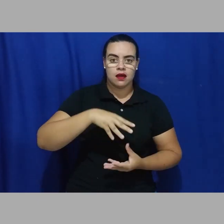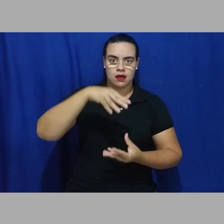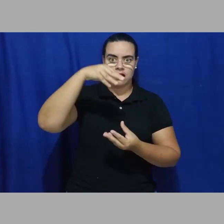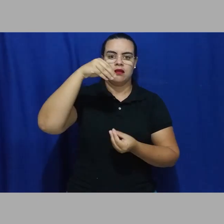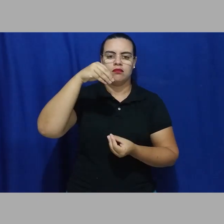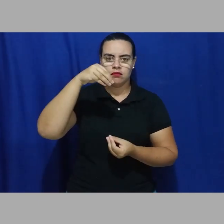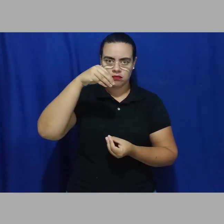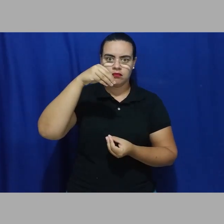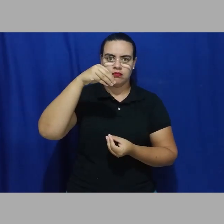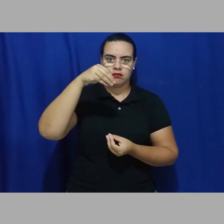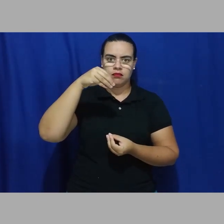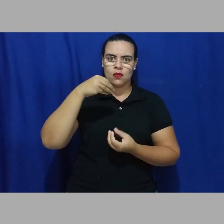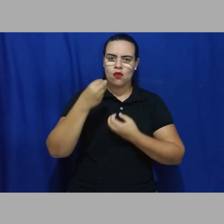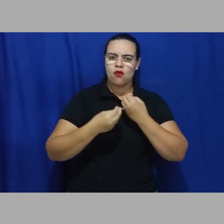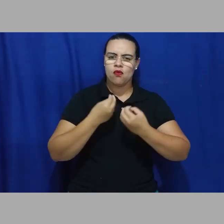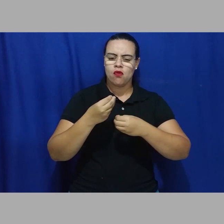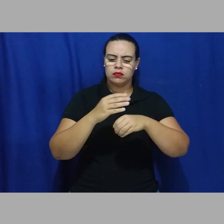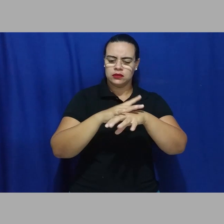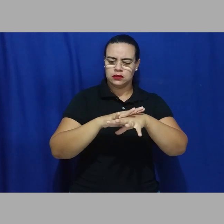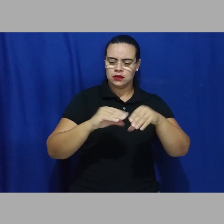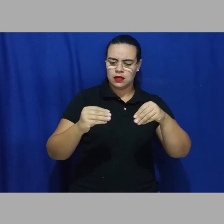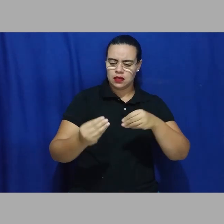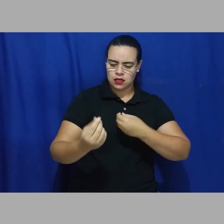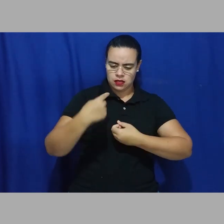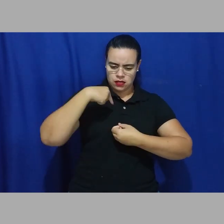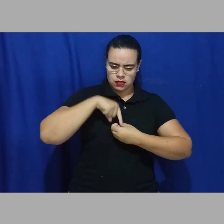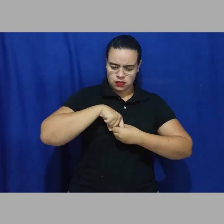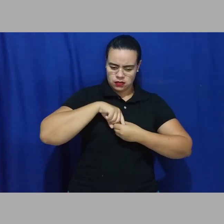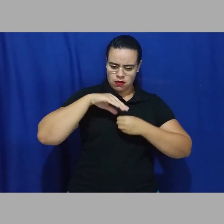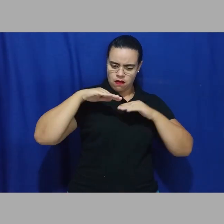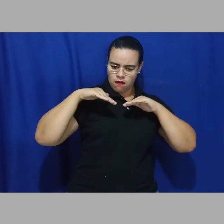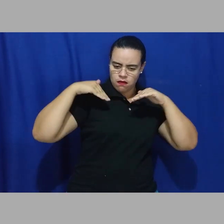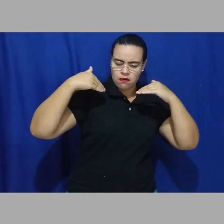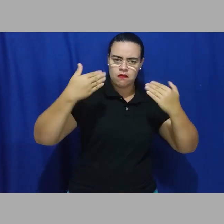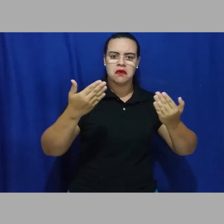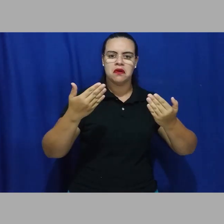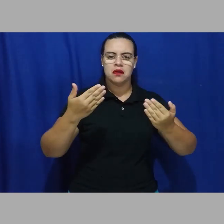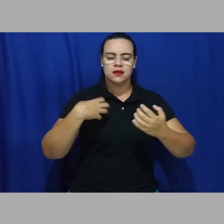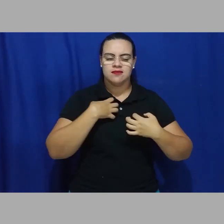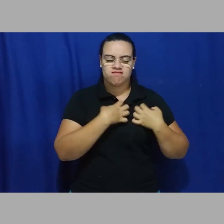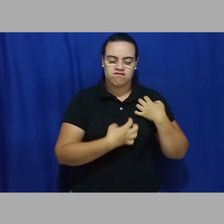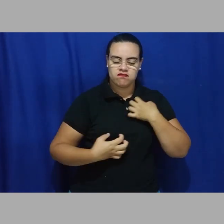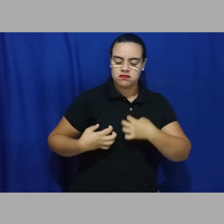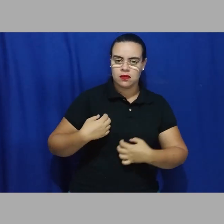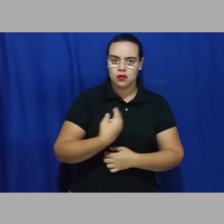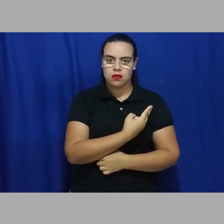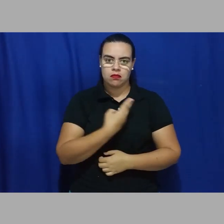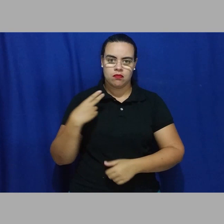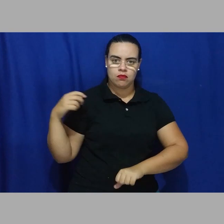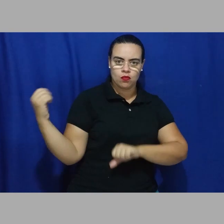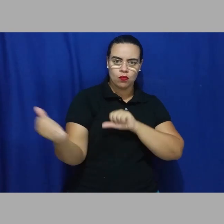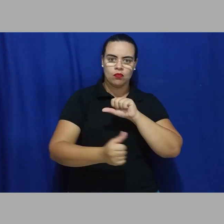Sara de dentro pra fora me consome. E se mudei meu nome, já não era a hora. Ah,